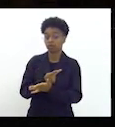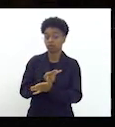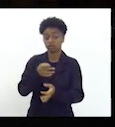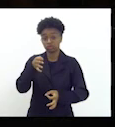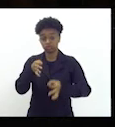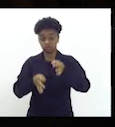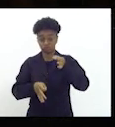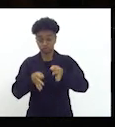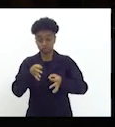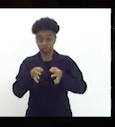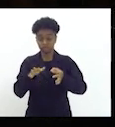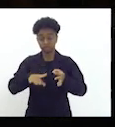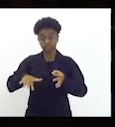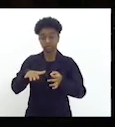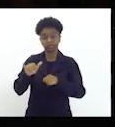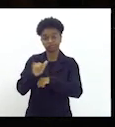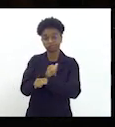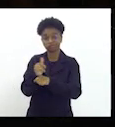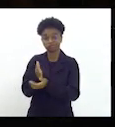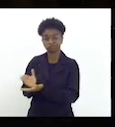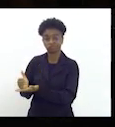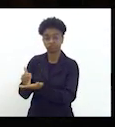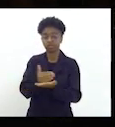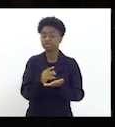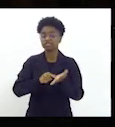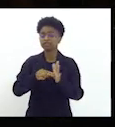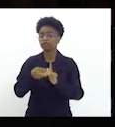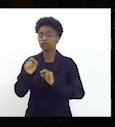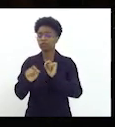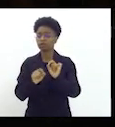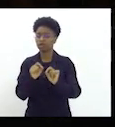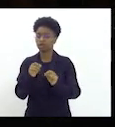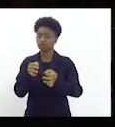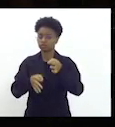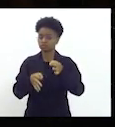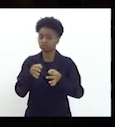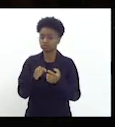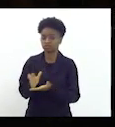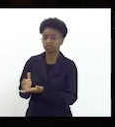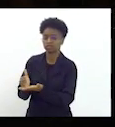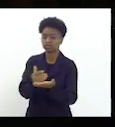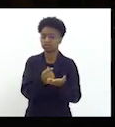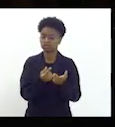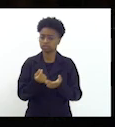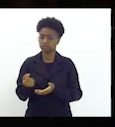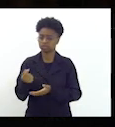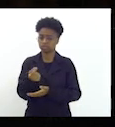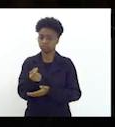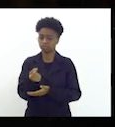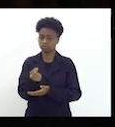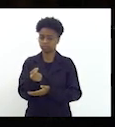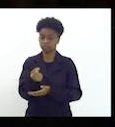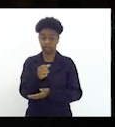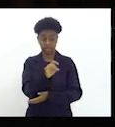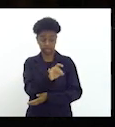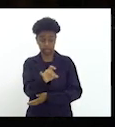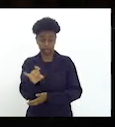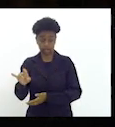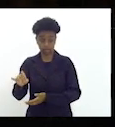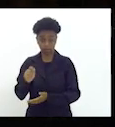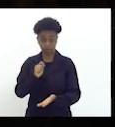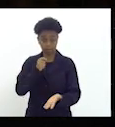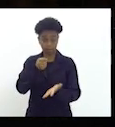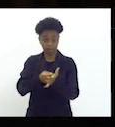tributária O que que a justiça tributária cada um paga um